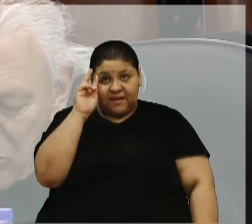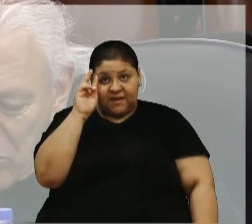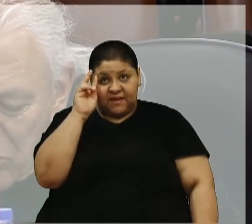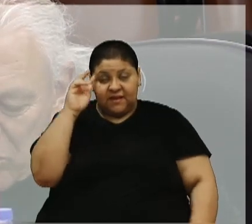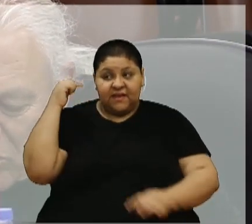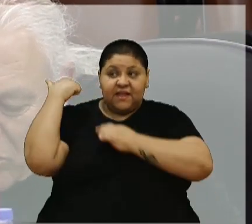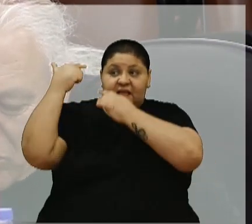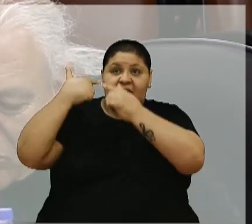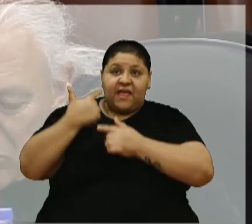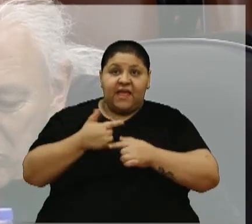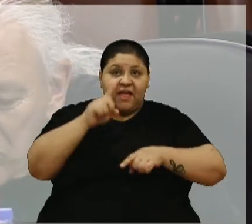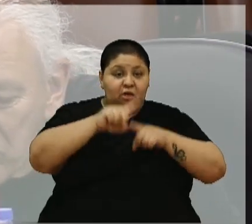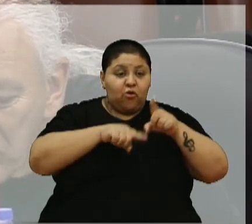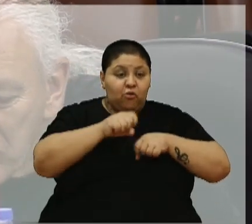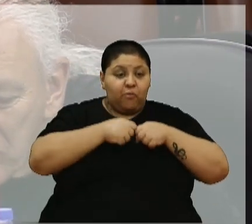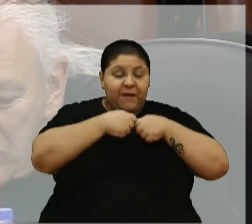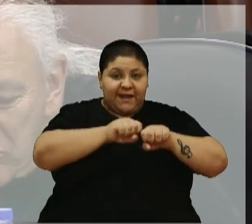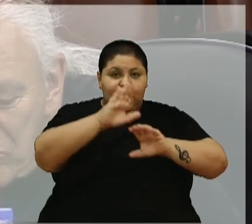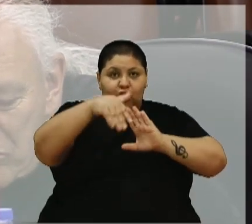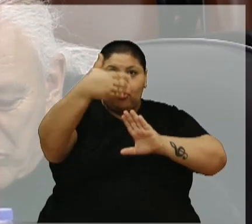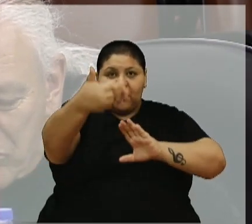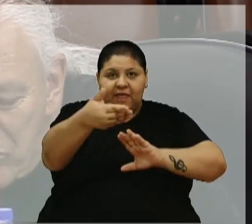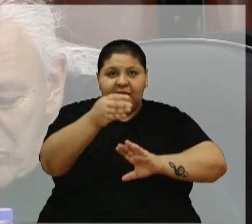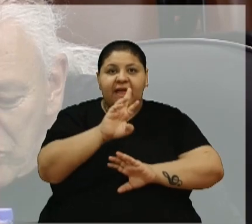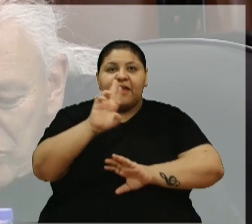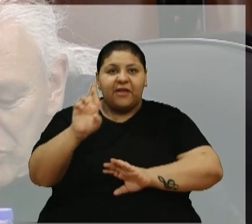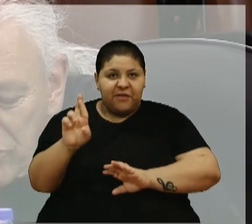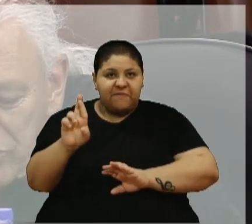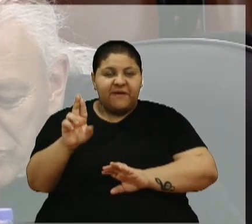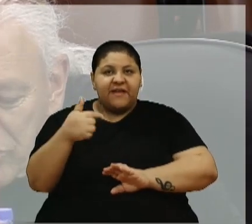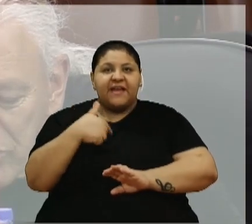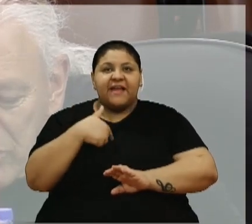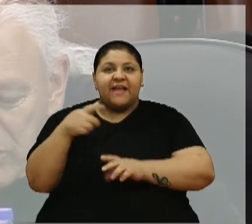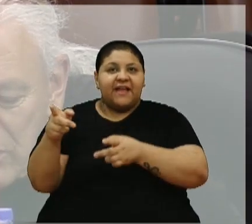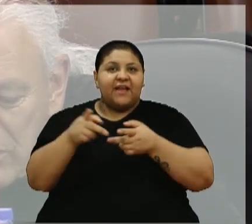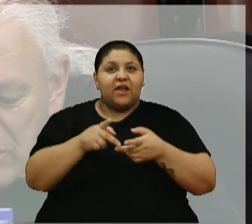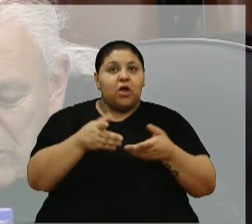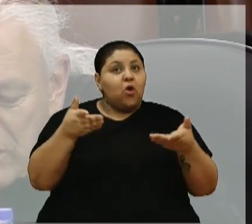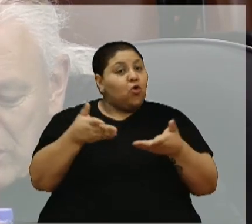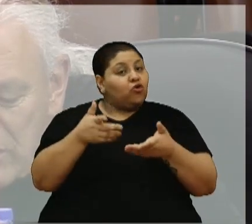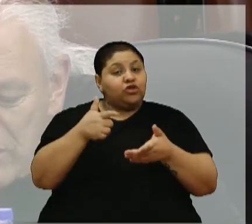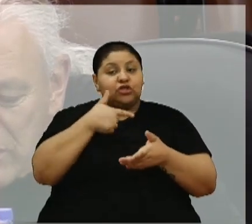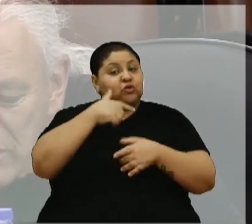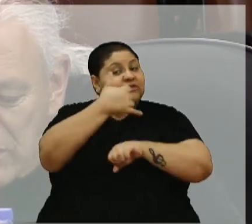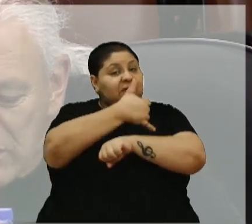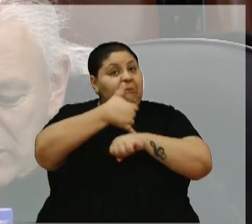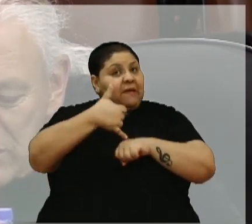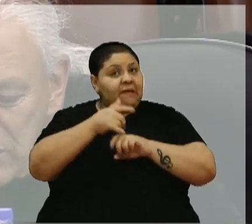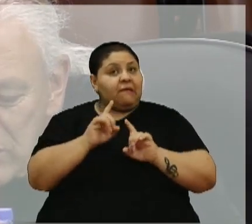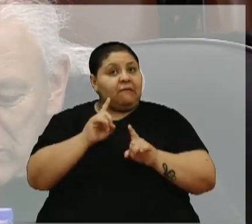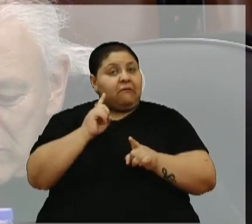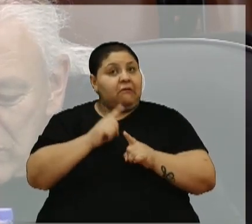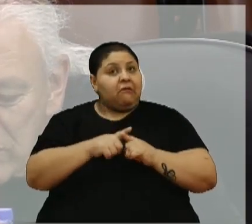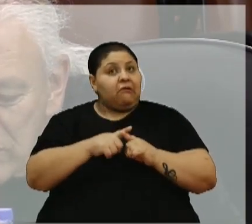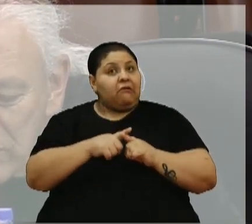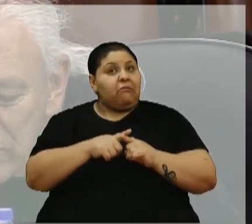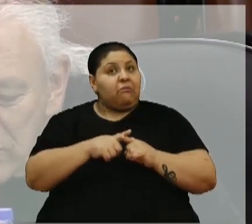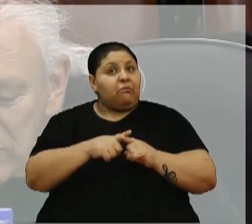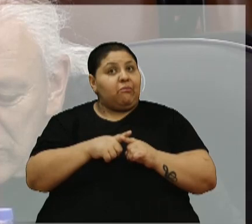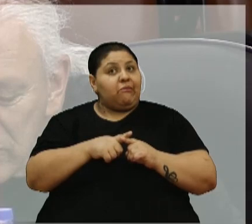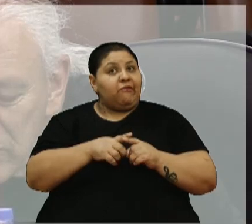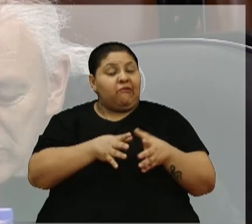mercado do outro lado da BR e a gente ia ali bastante. Hoje já nem dá mais para passar porque a marginalidade tomou conta